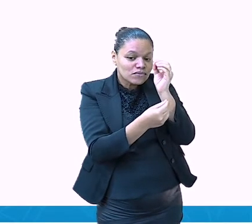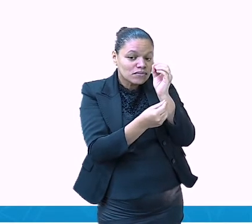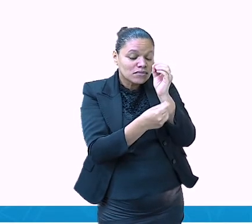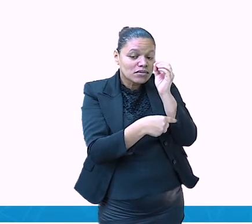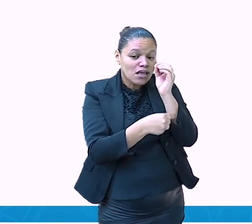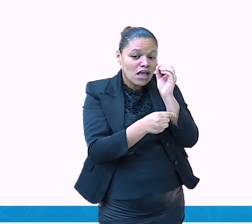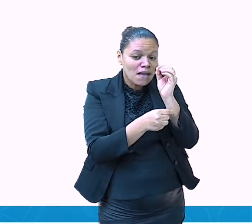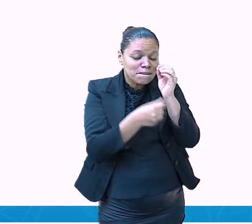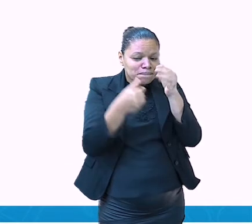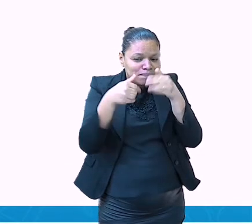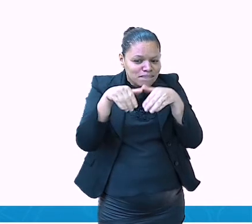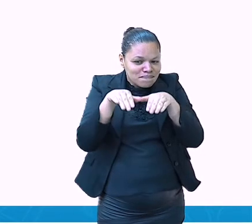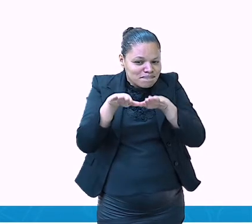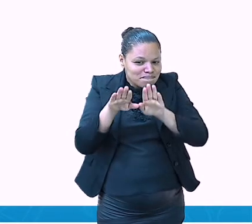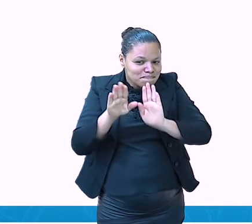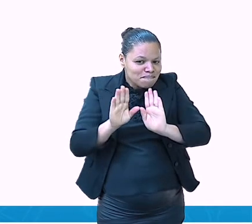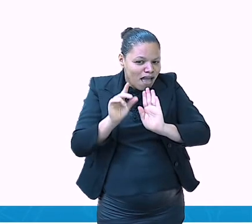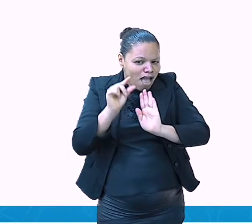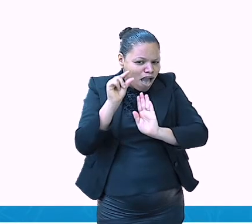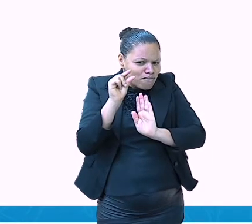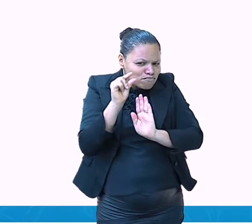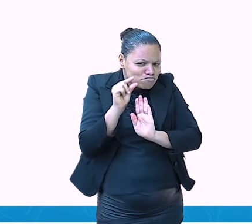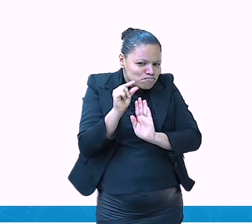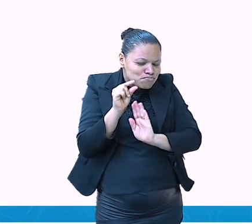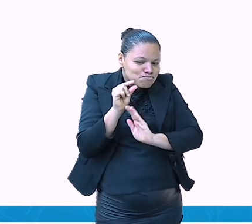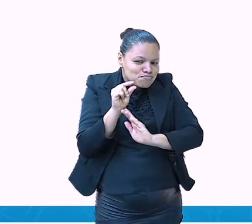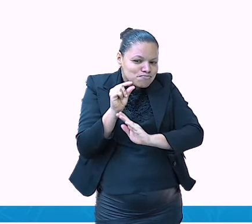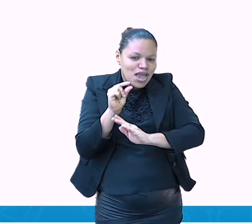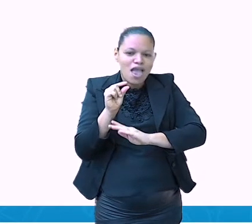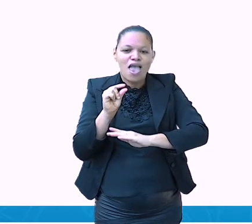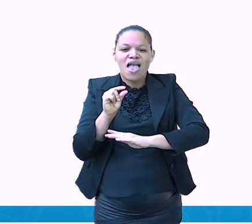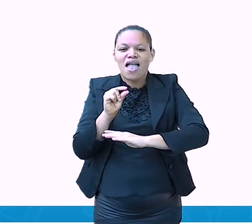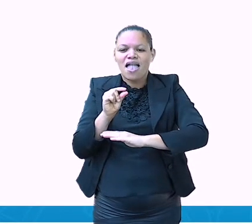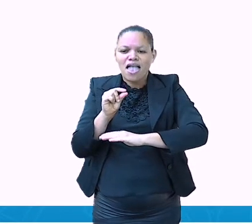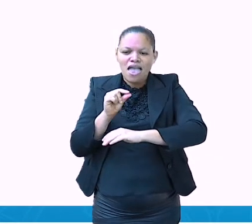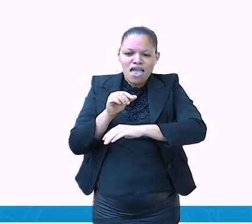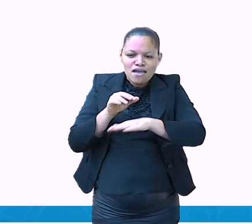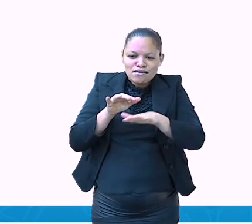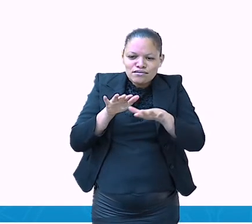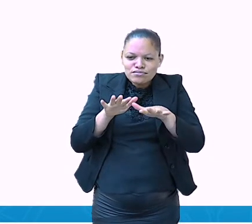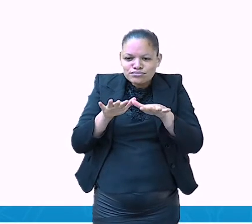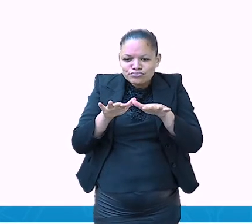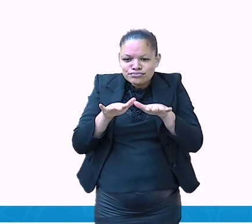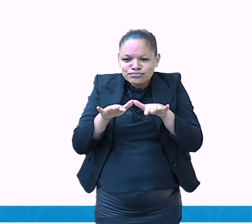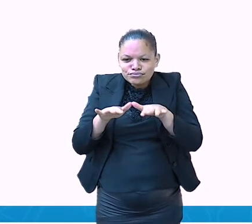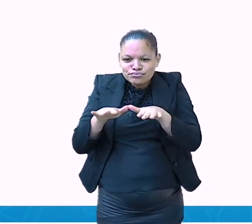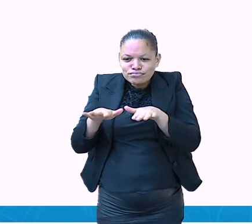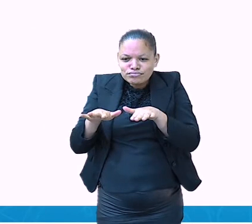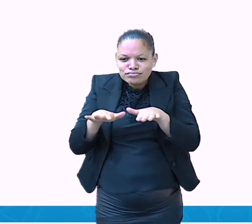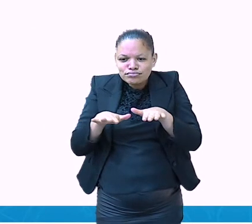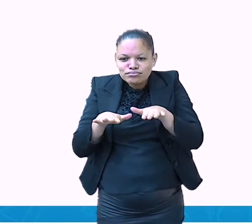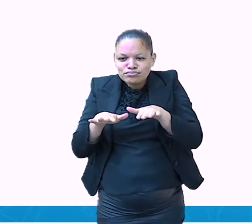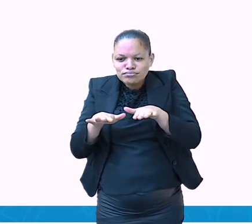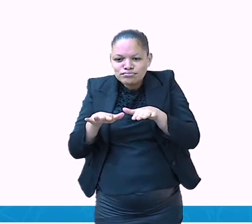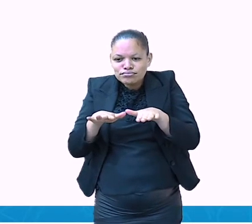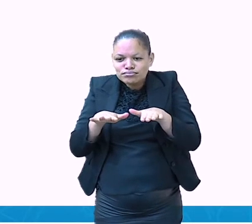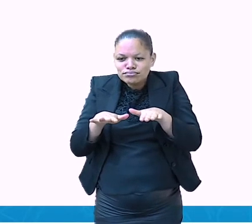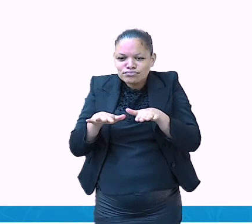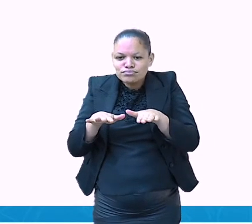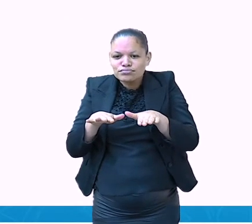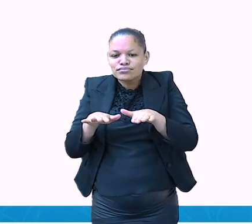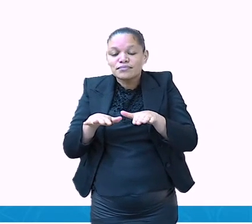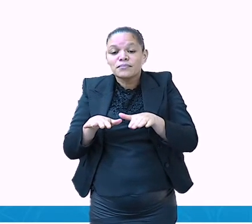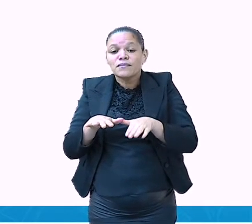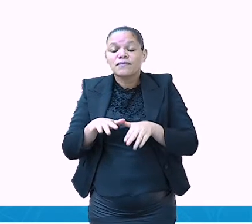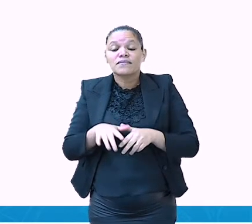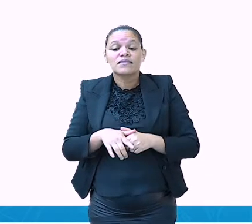pés faz, né, com que ela ande, se movimente, mas bem devagar. E esses animais, eles têm